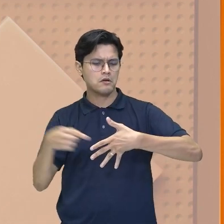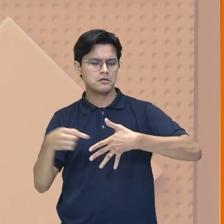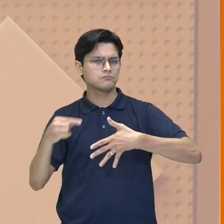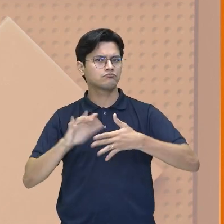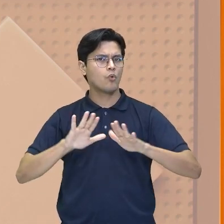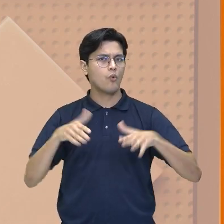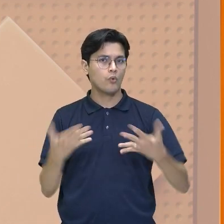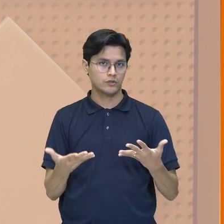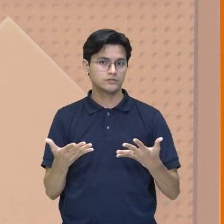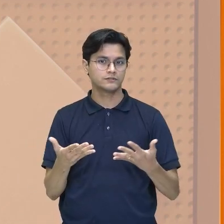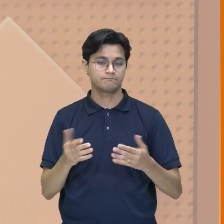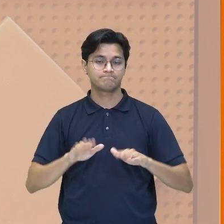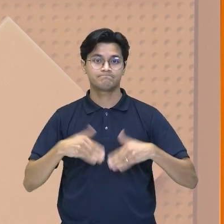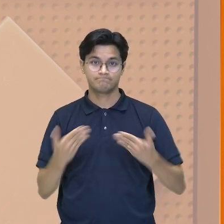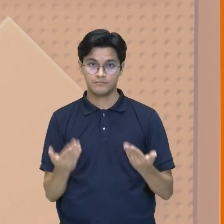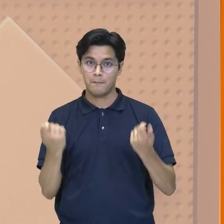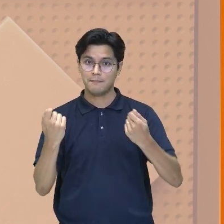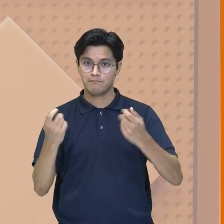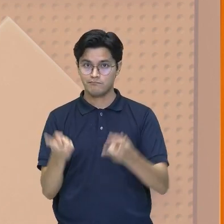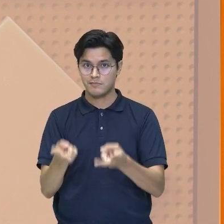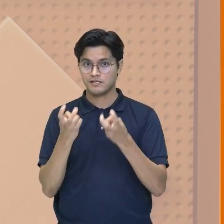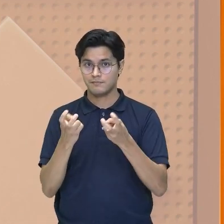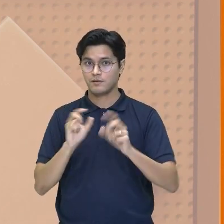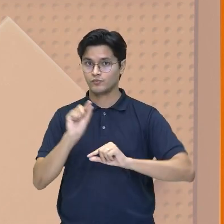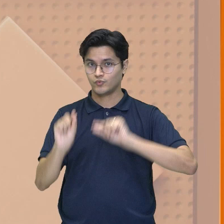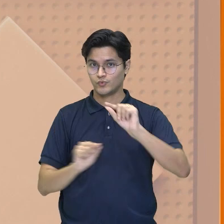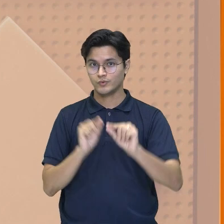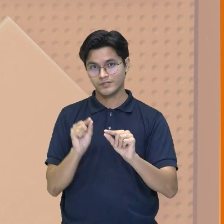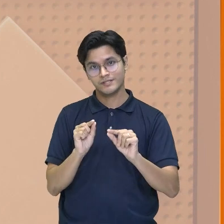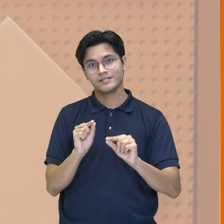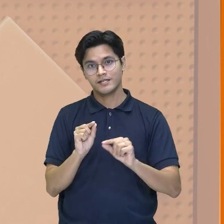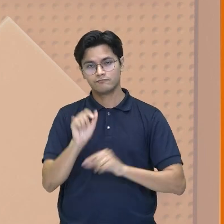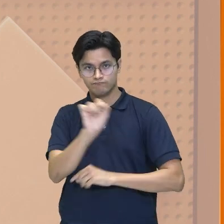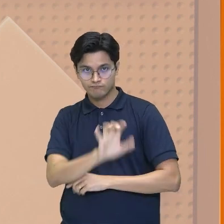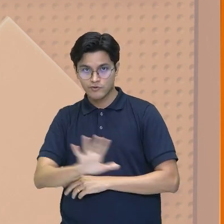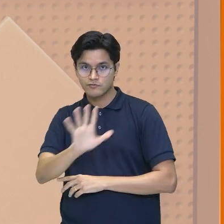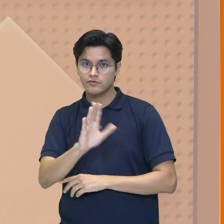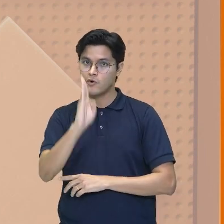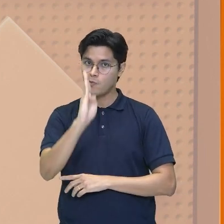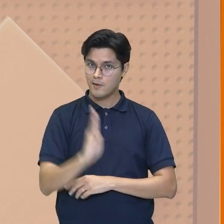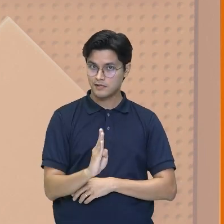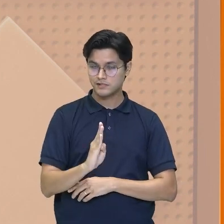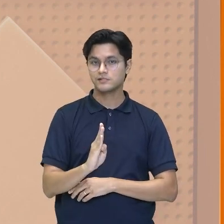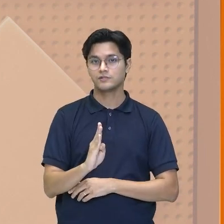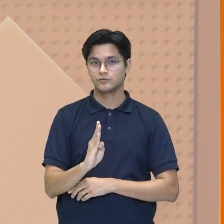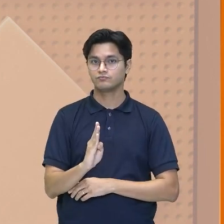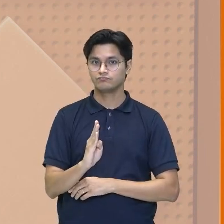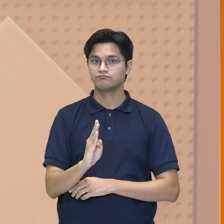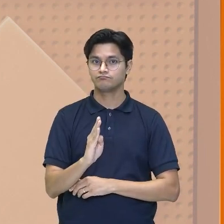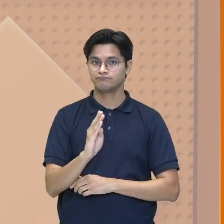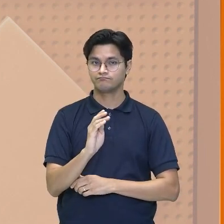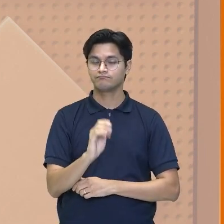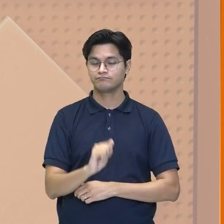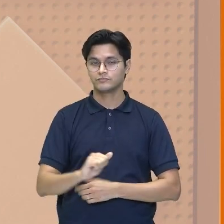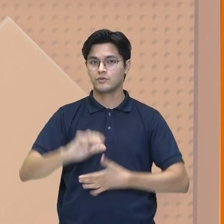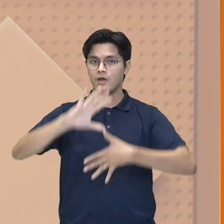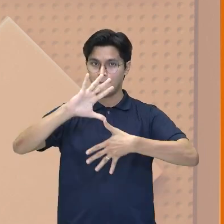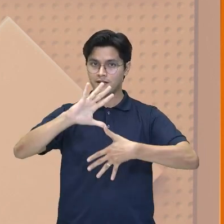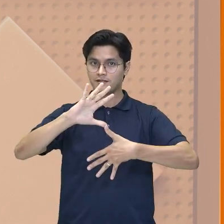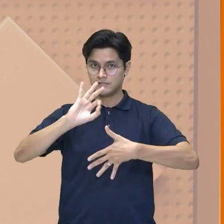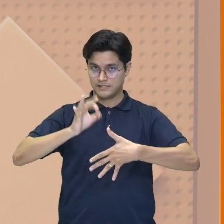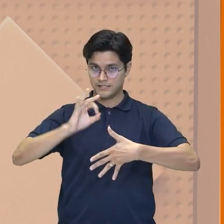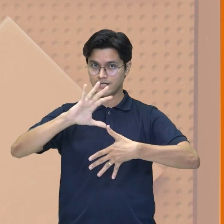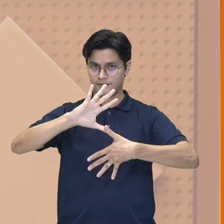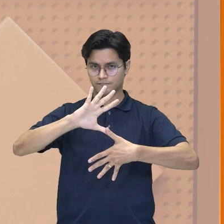verifica, que o território brasileiro, ele faz parte aí, já vimos que ele faz parte do continente americano e que ele